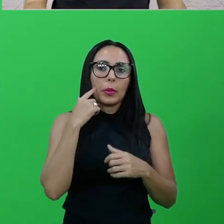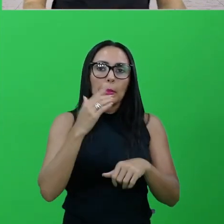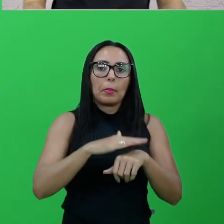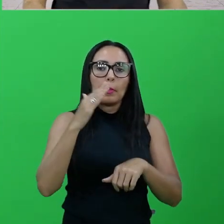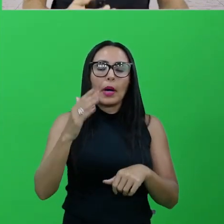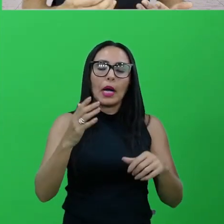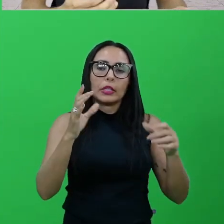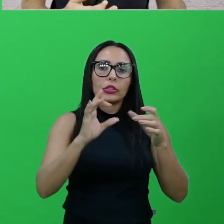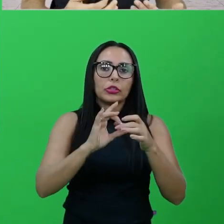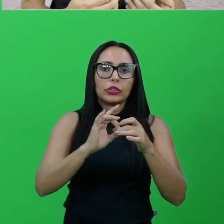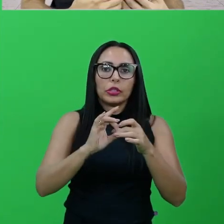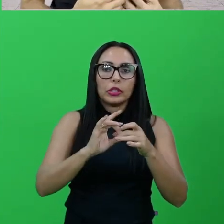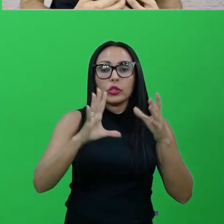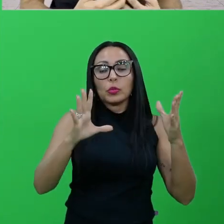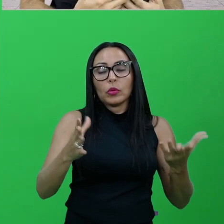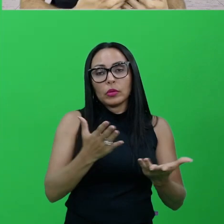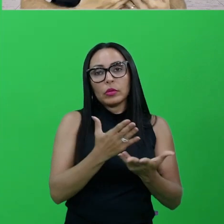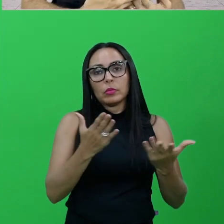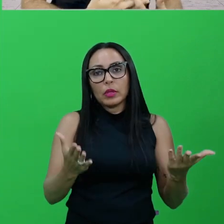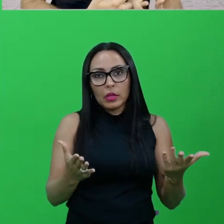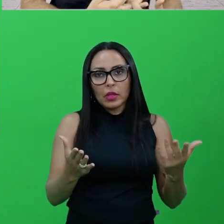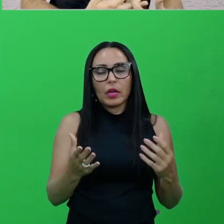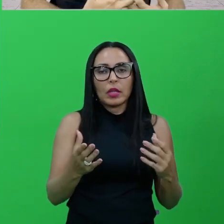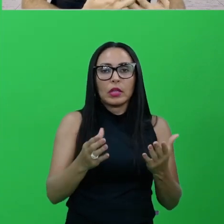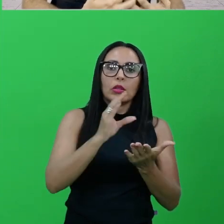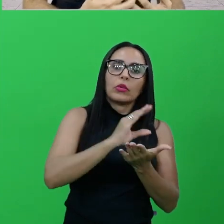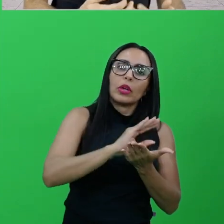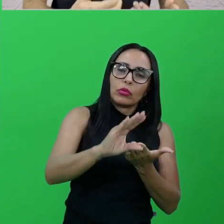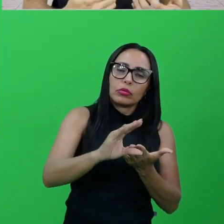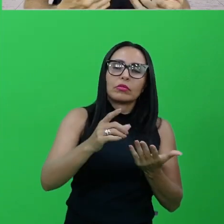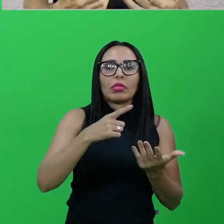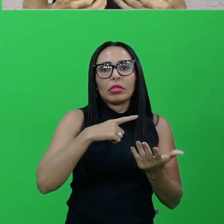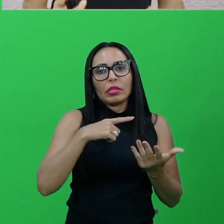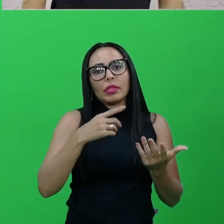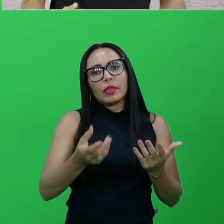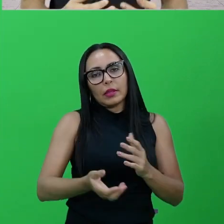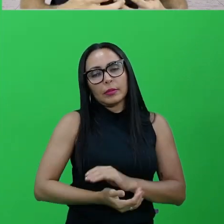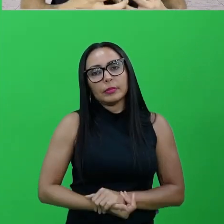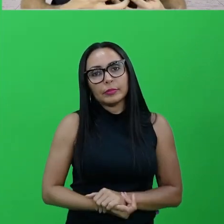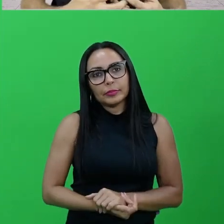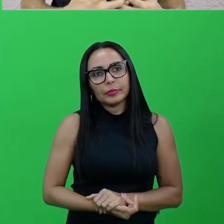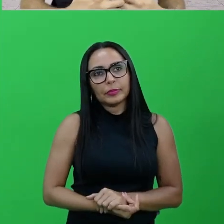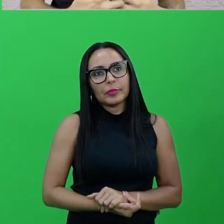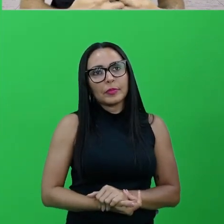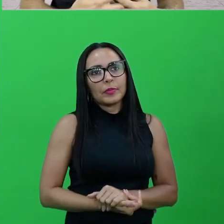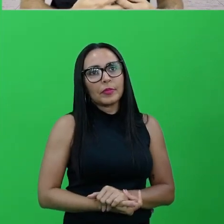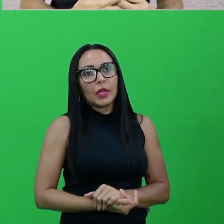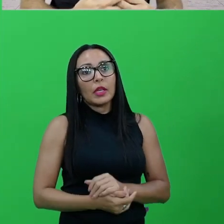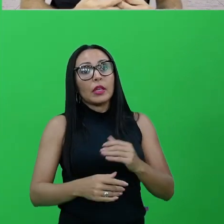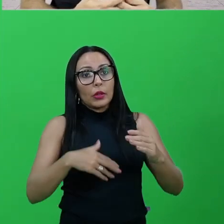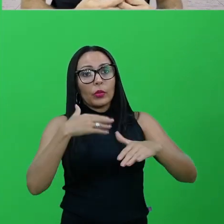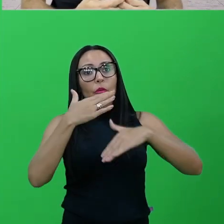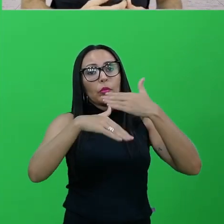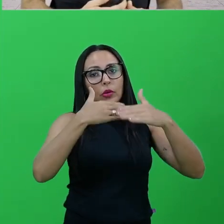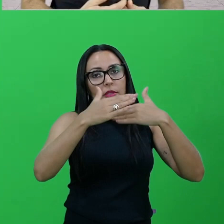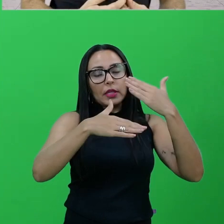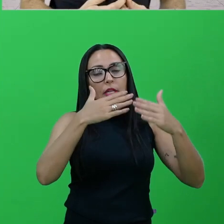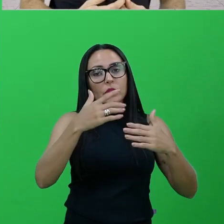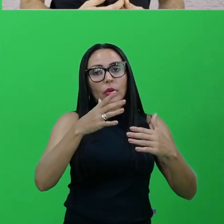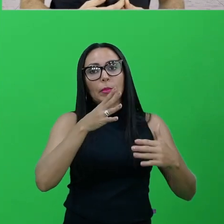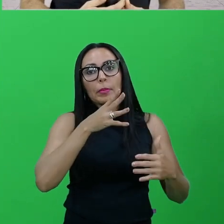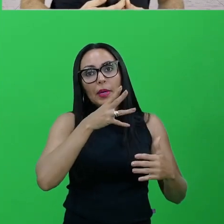disponibilidade de capacidades ou de recursos para inovação houver, então presume-se que esse processo ele vai ser menos